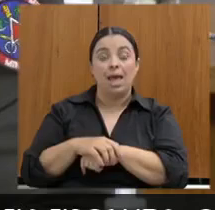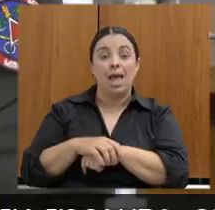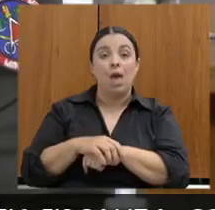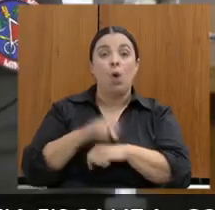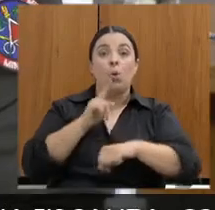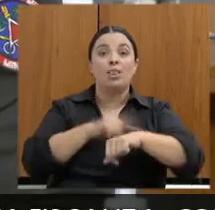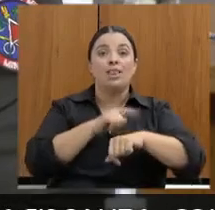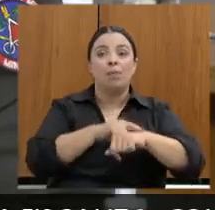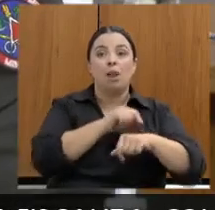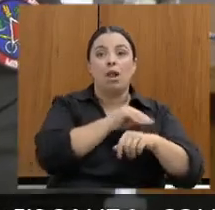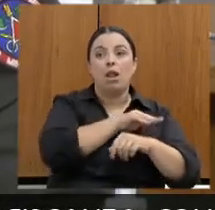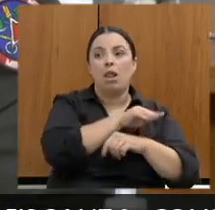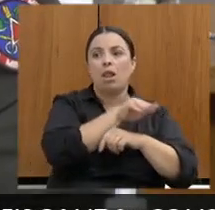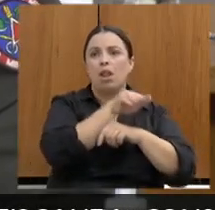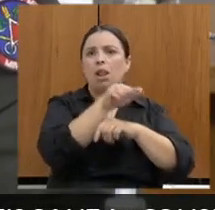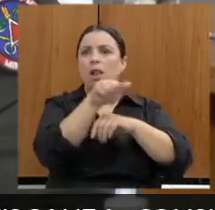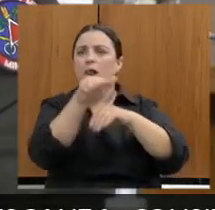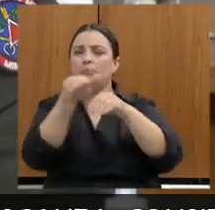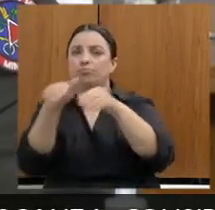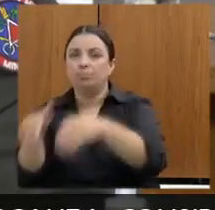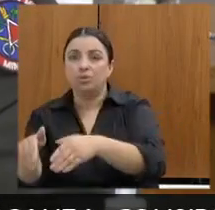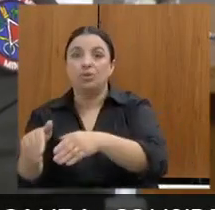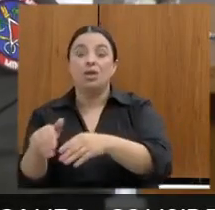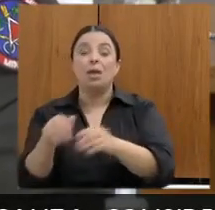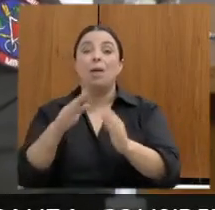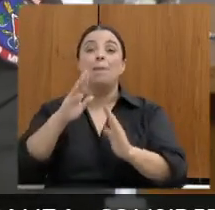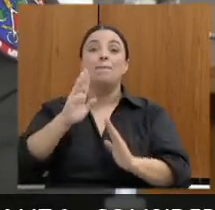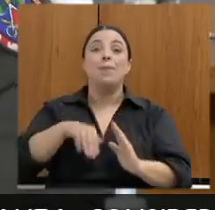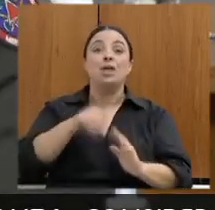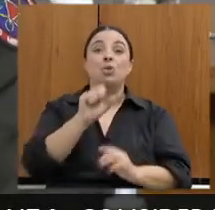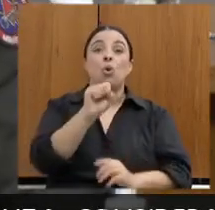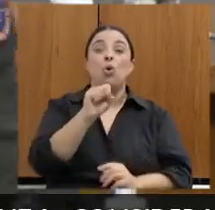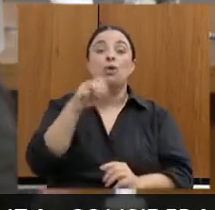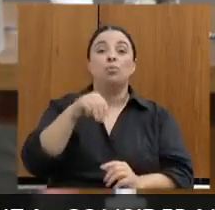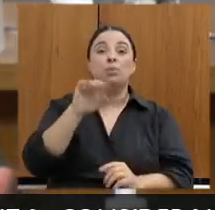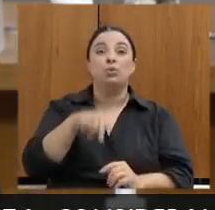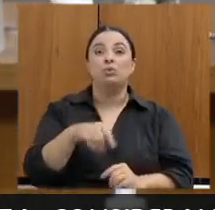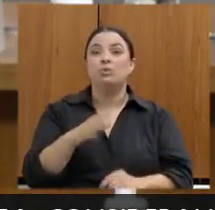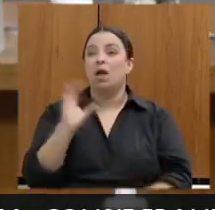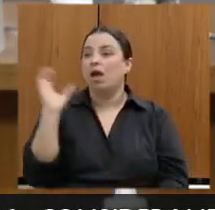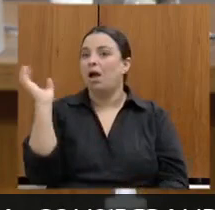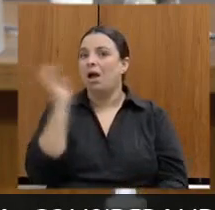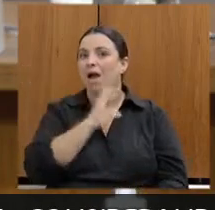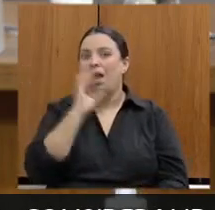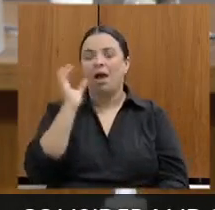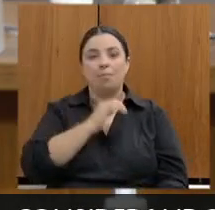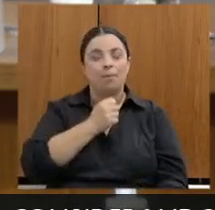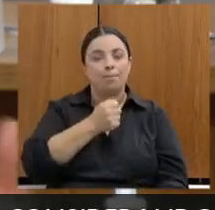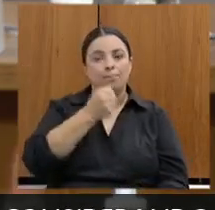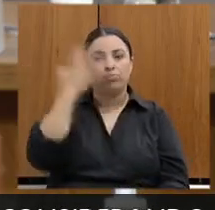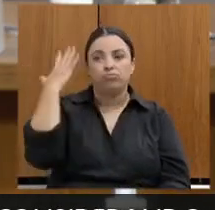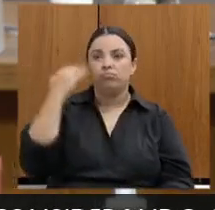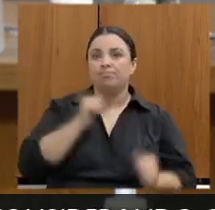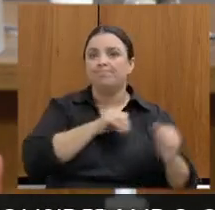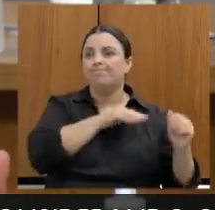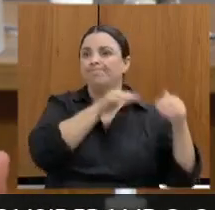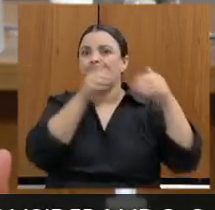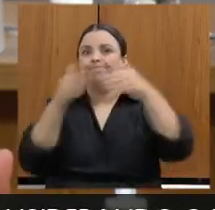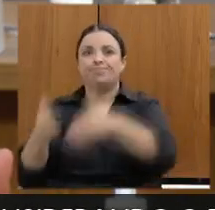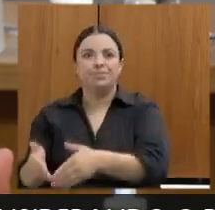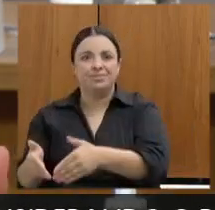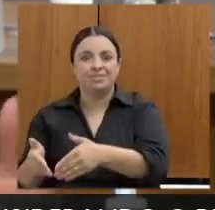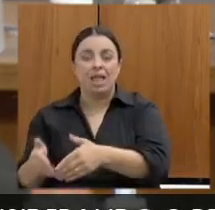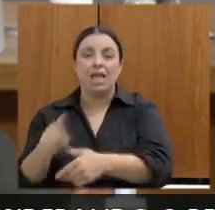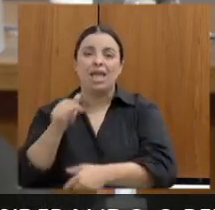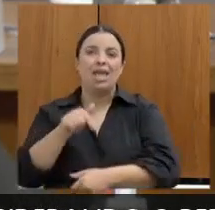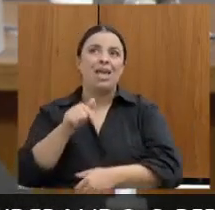isso é tempo resposta de primeiro mundo em setembro resposta que garantiu a estrutura